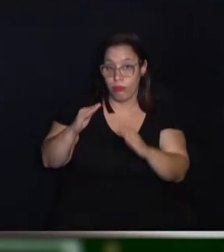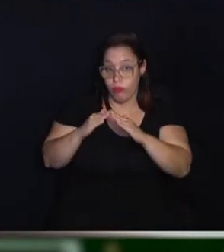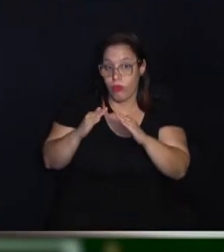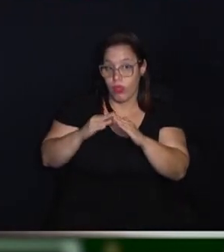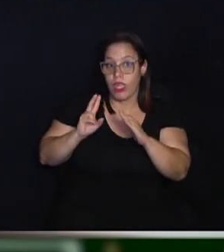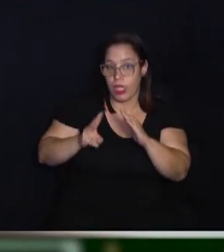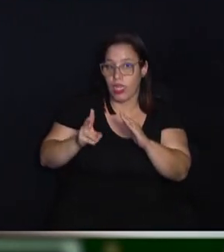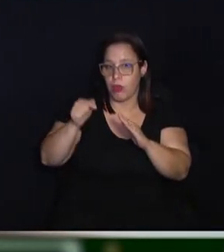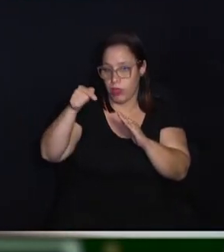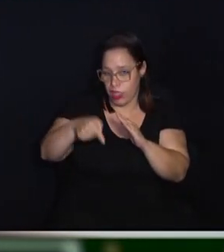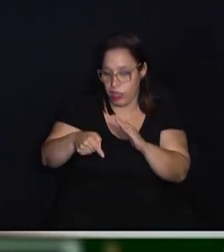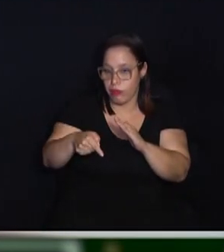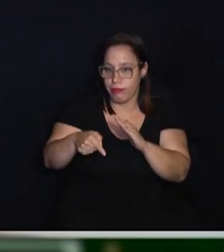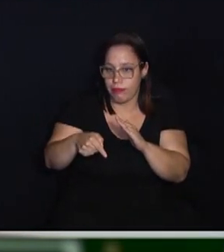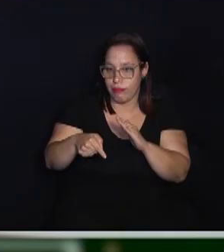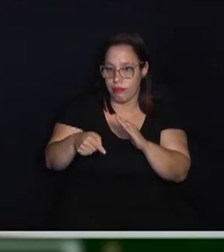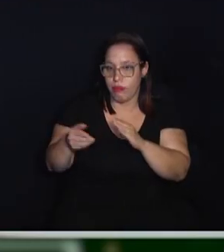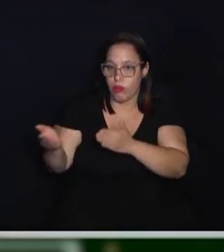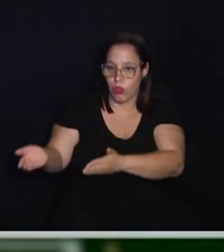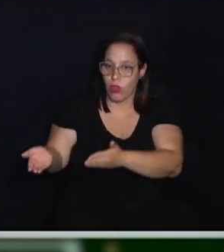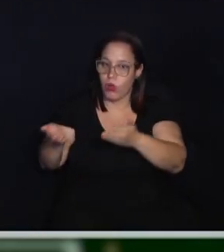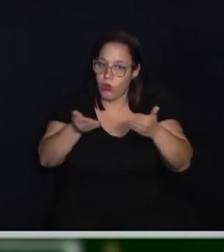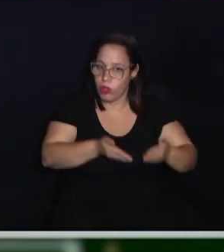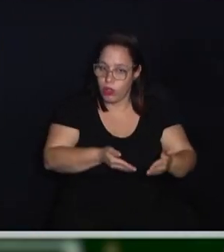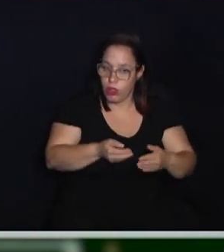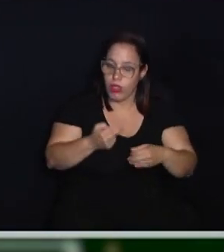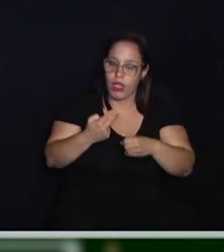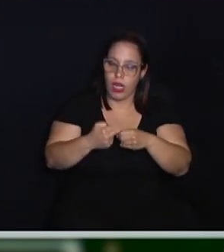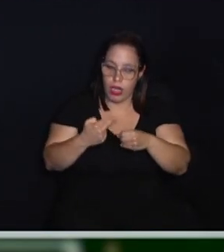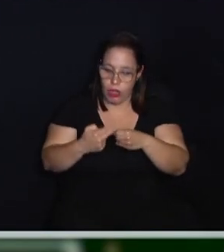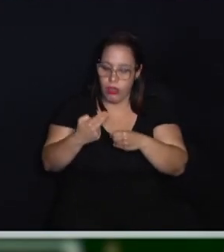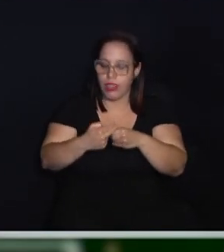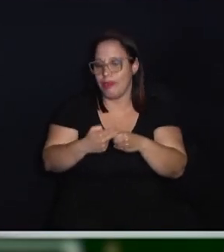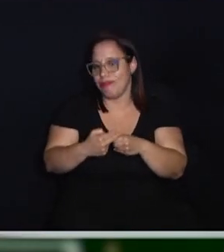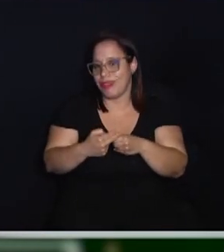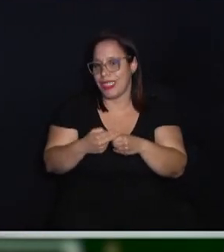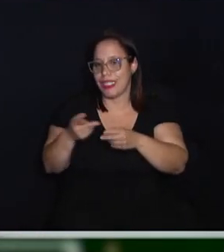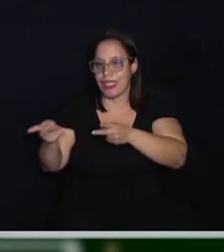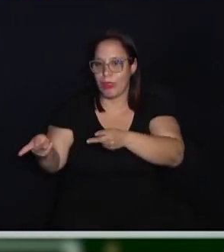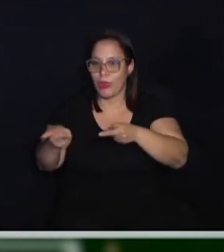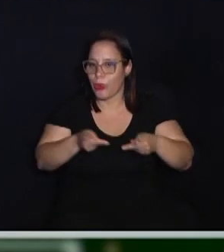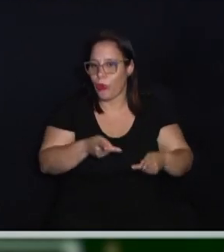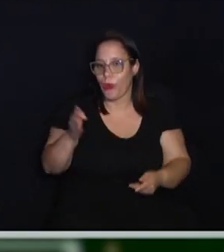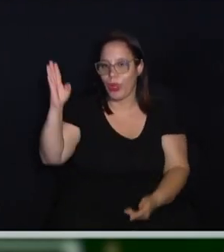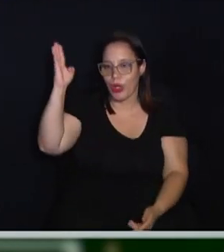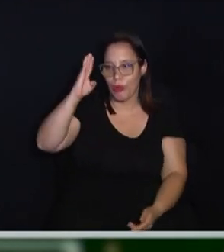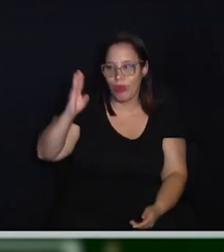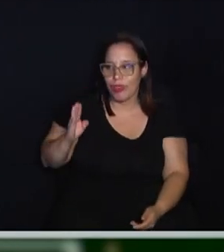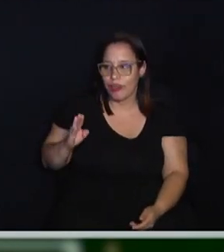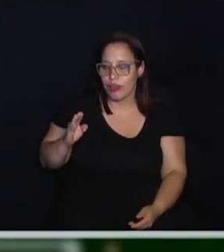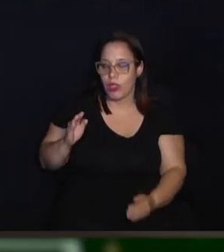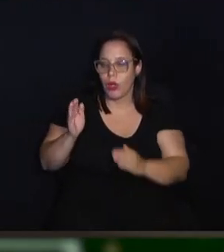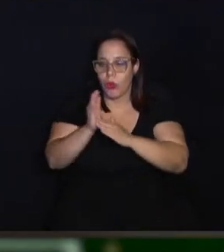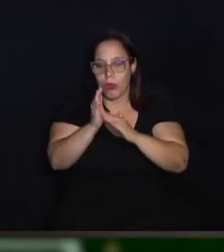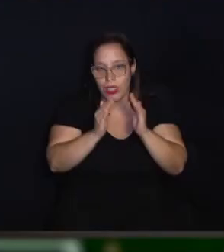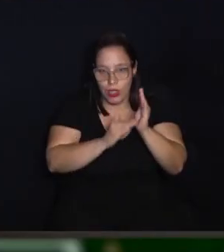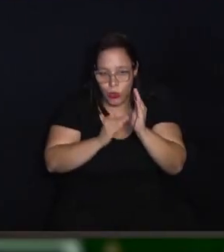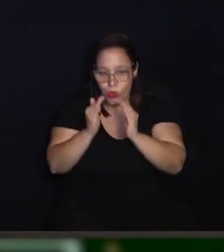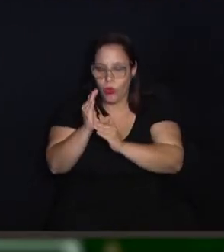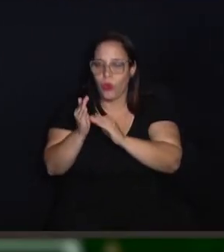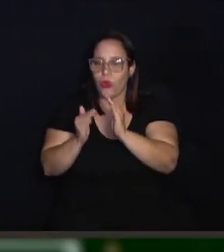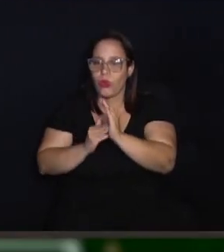sempre aqui, não é? Porque eu vim por conta da Unicamp. Foi a Unicamp que me trouxe ao Brasil. Eu prestei concurso público